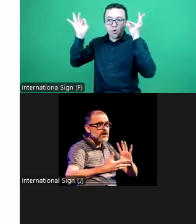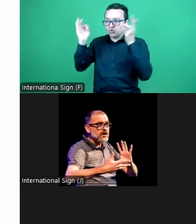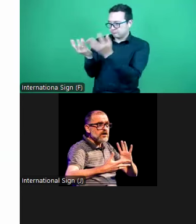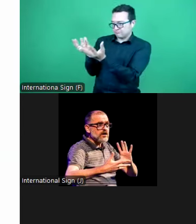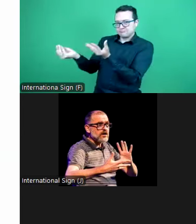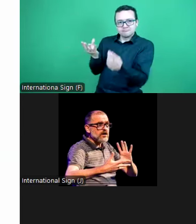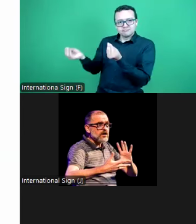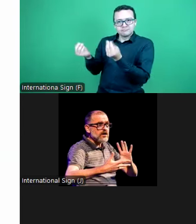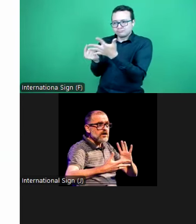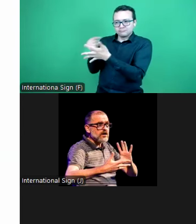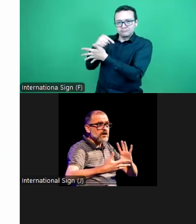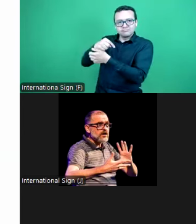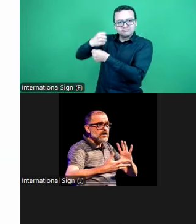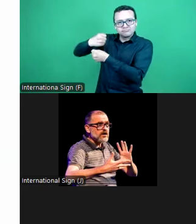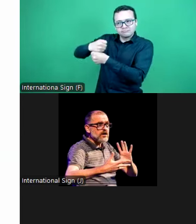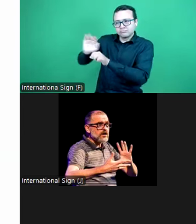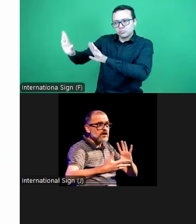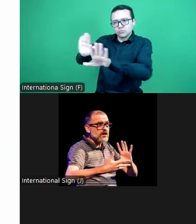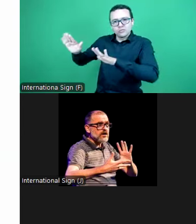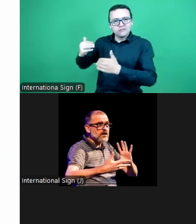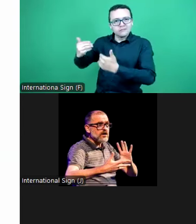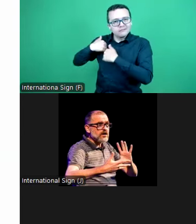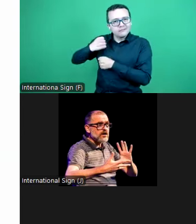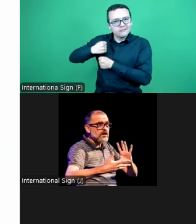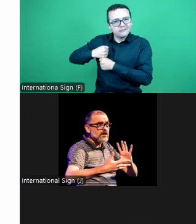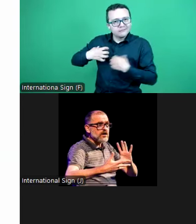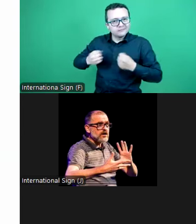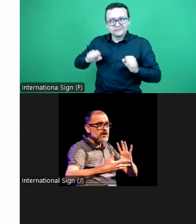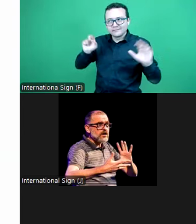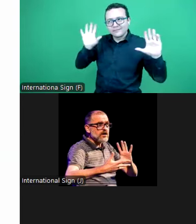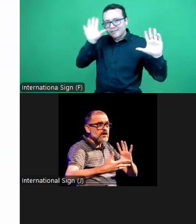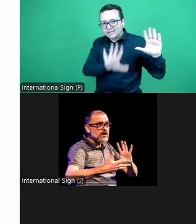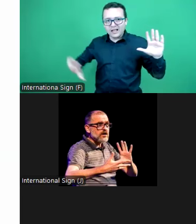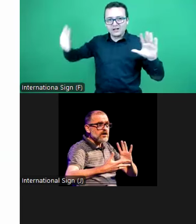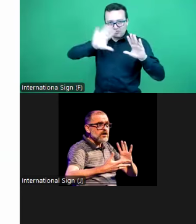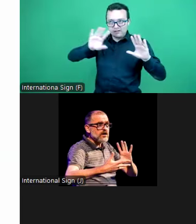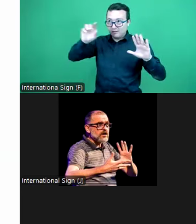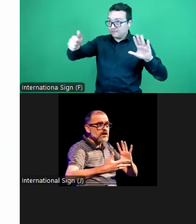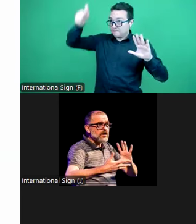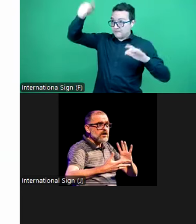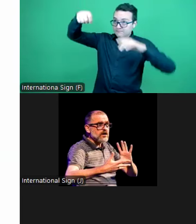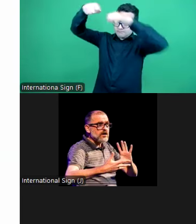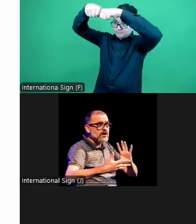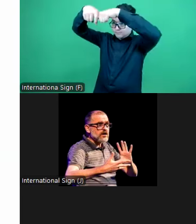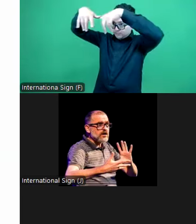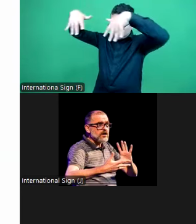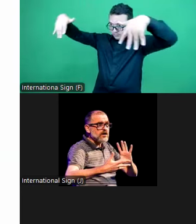as funções da equipe multidisciplinar foram padronizadas.